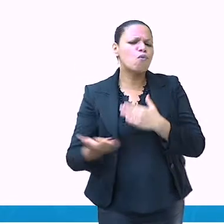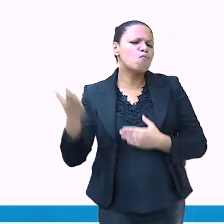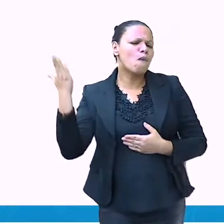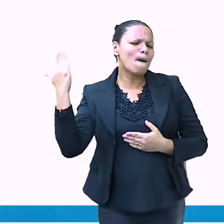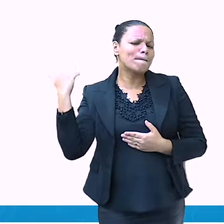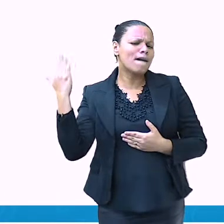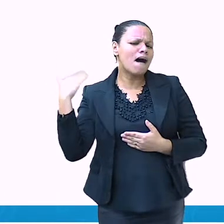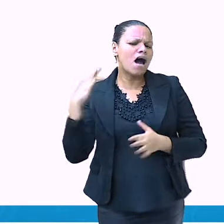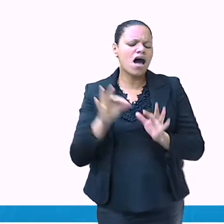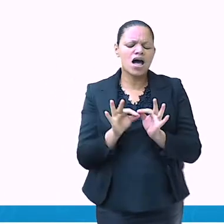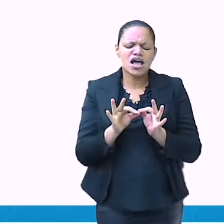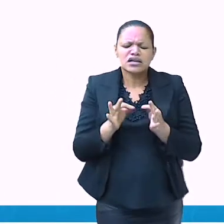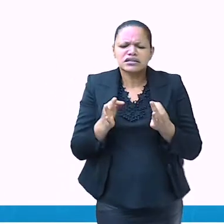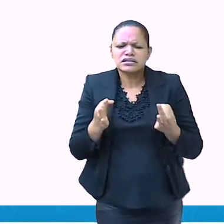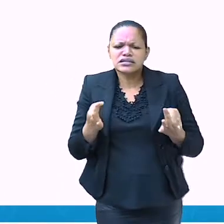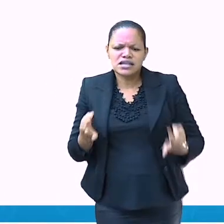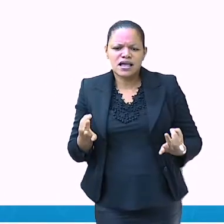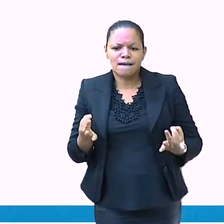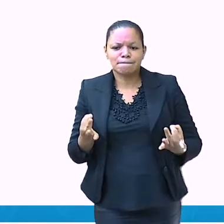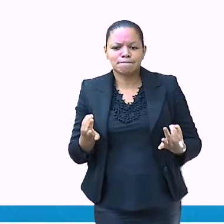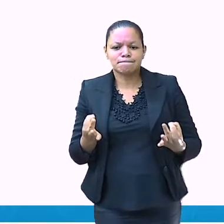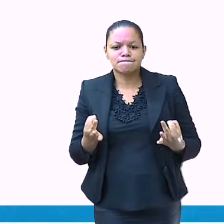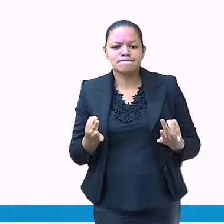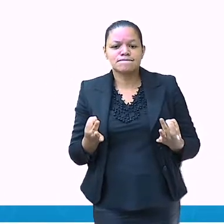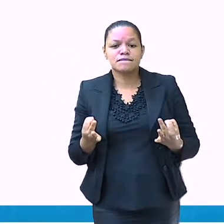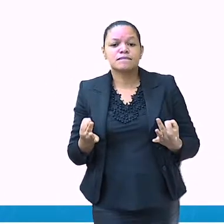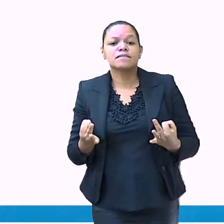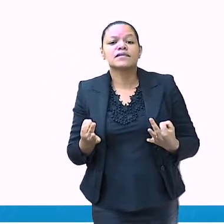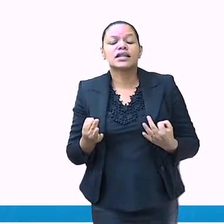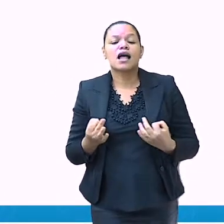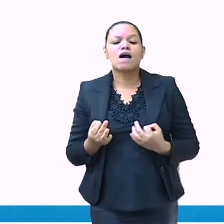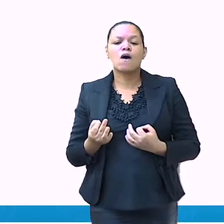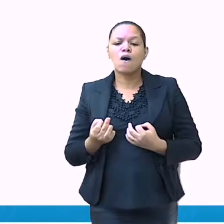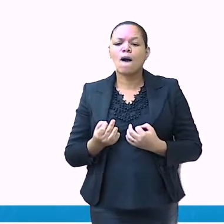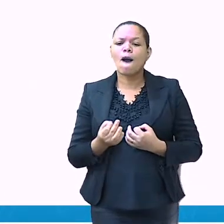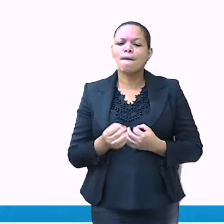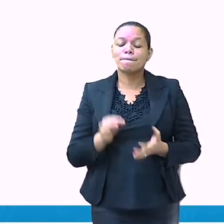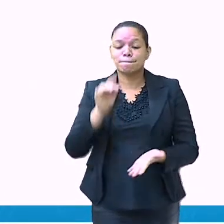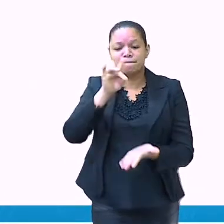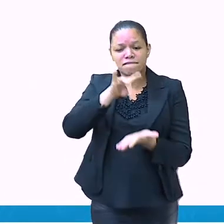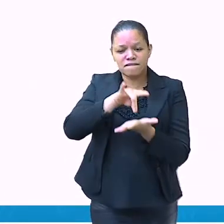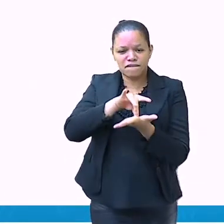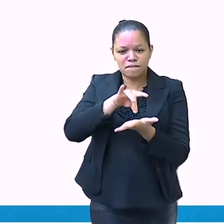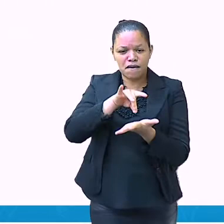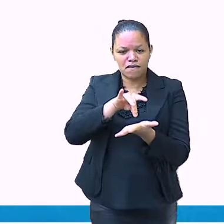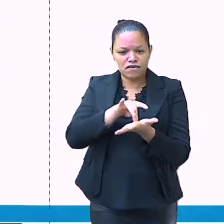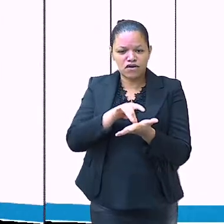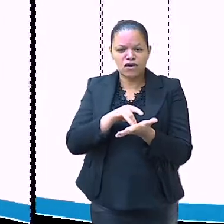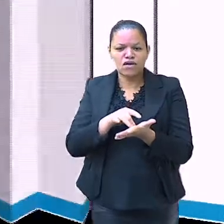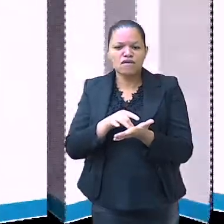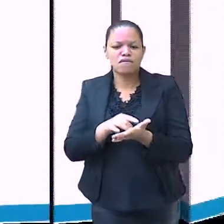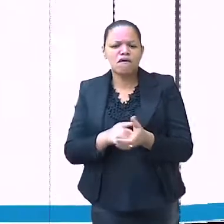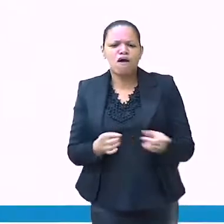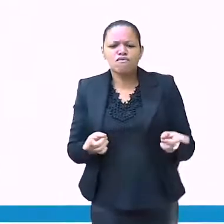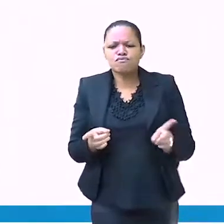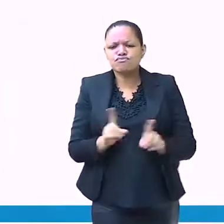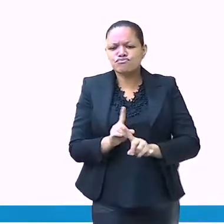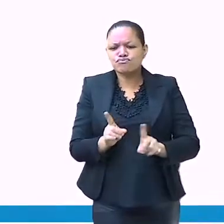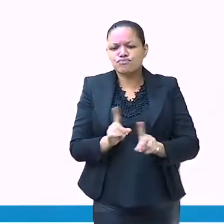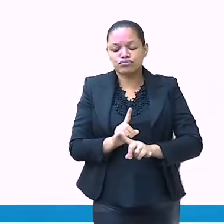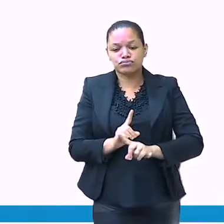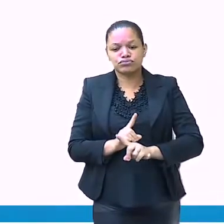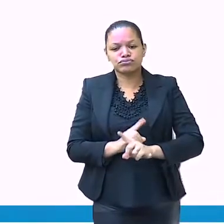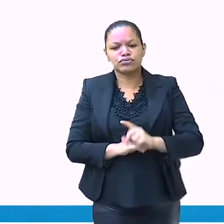e interrogativa, que é o past simple ou o simple past, alright? Então vamos